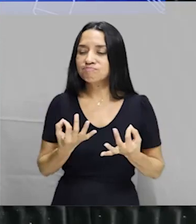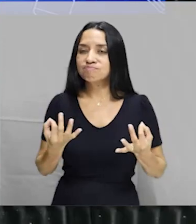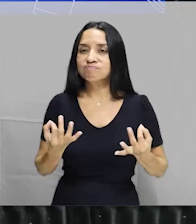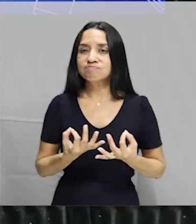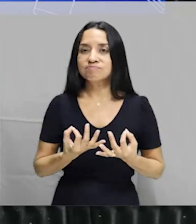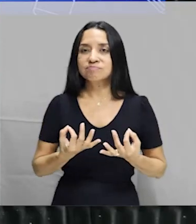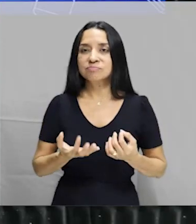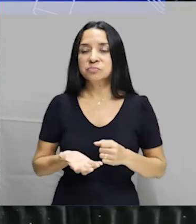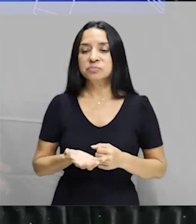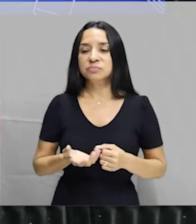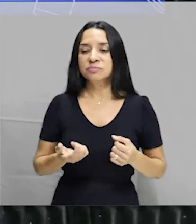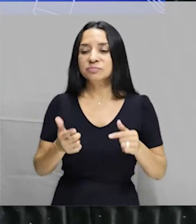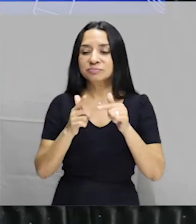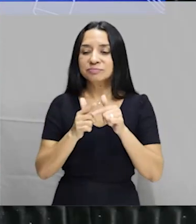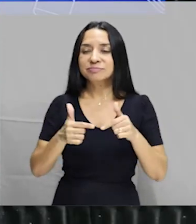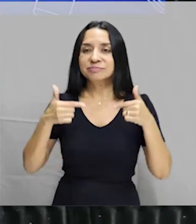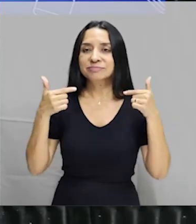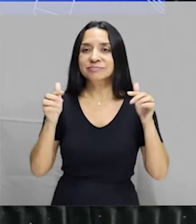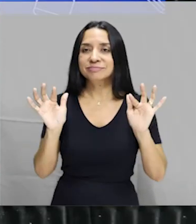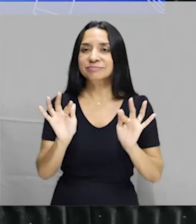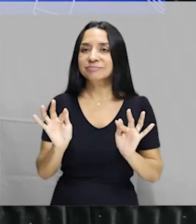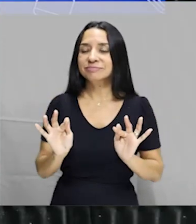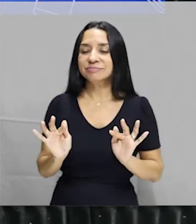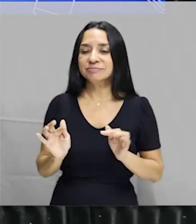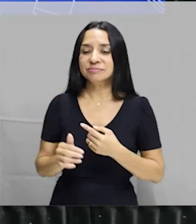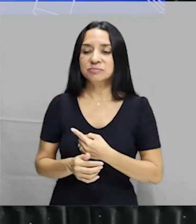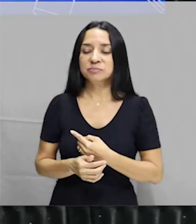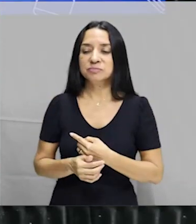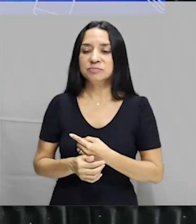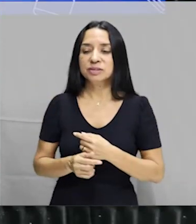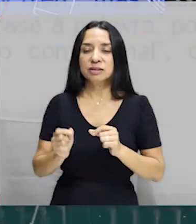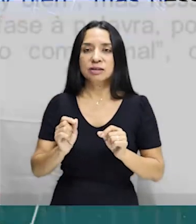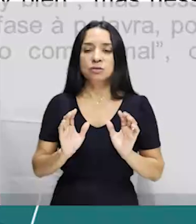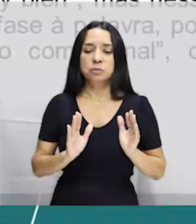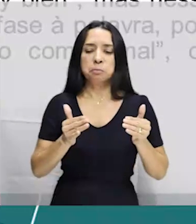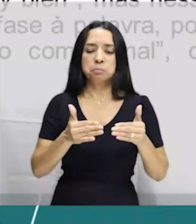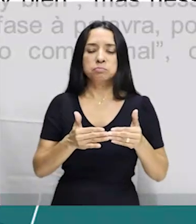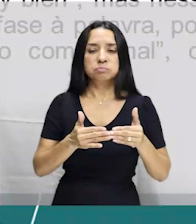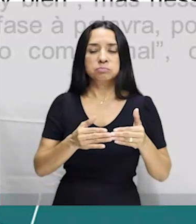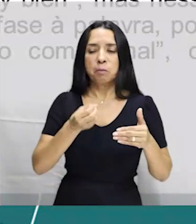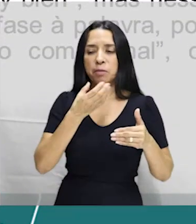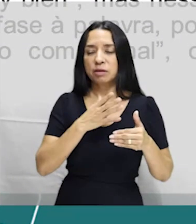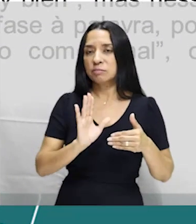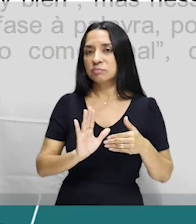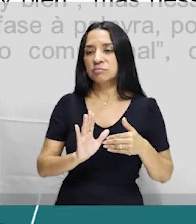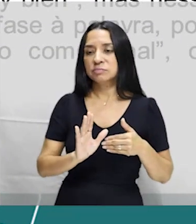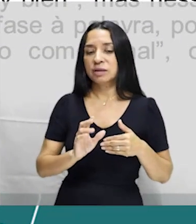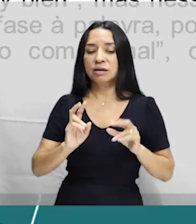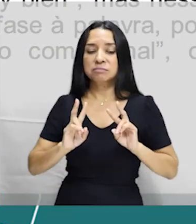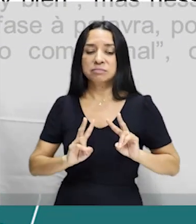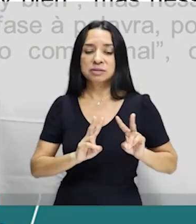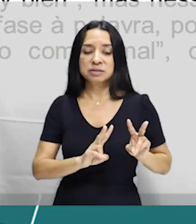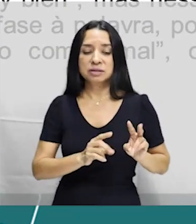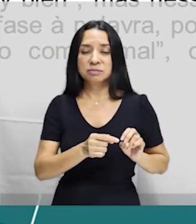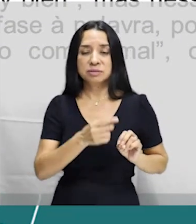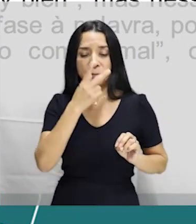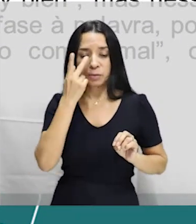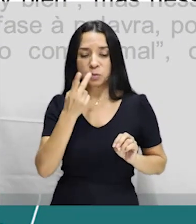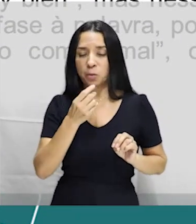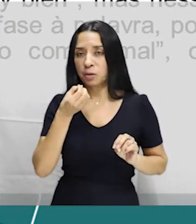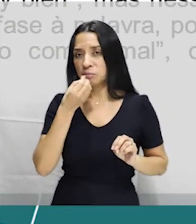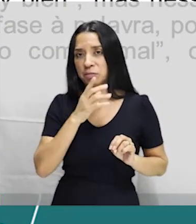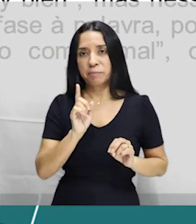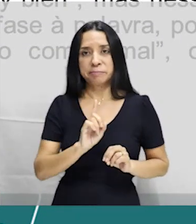bem, né? Ou bem. Não, bem. Aquela coisa fechada. E você automaticamente já percebe que aquela pessoa não está bem por